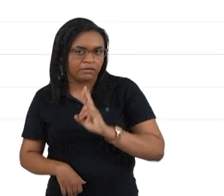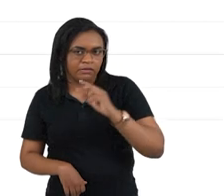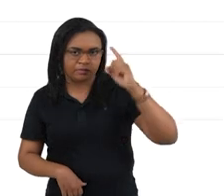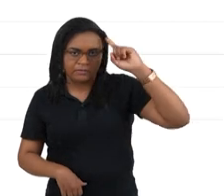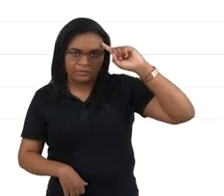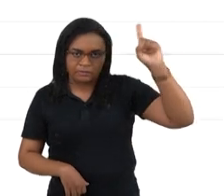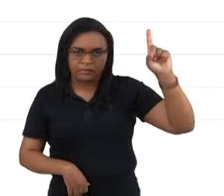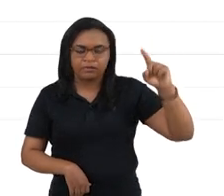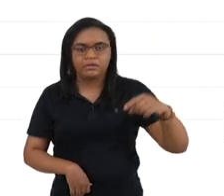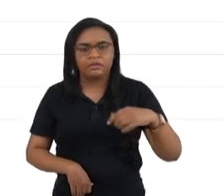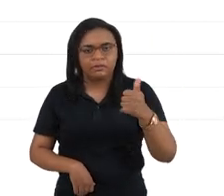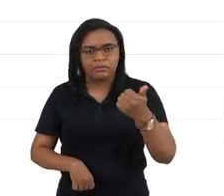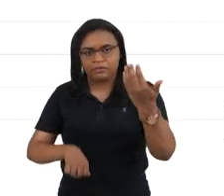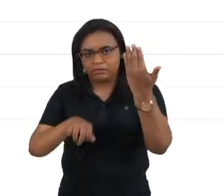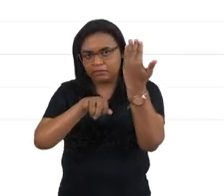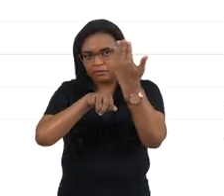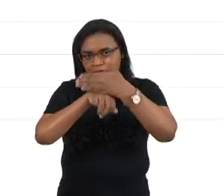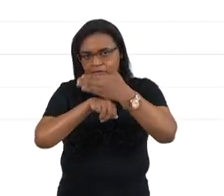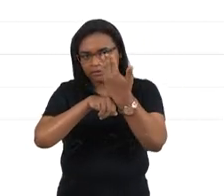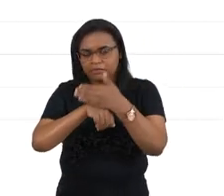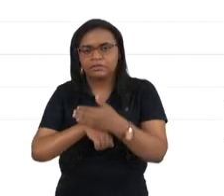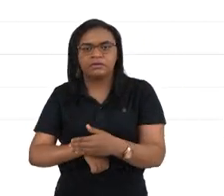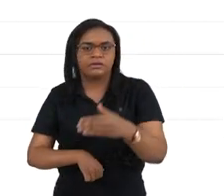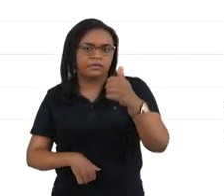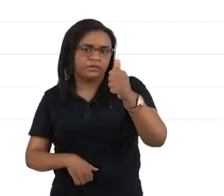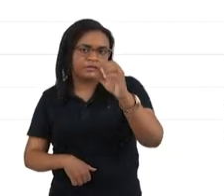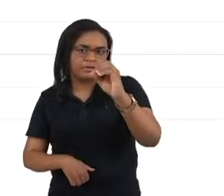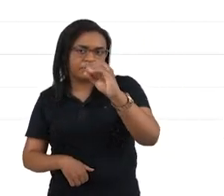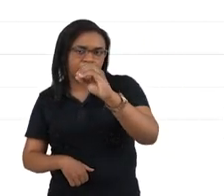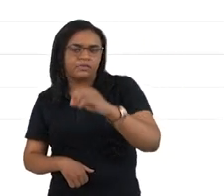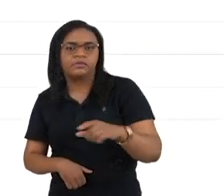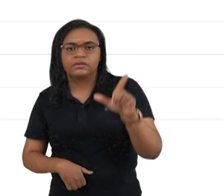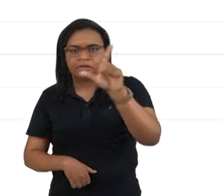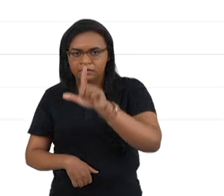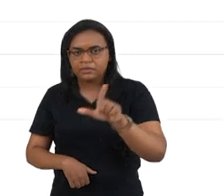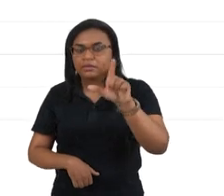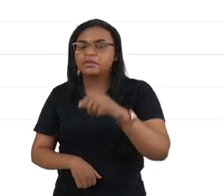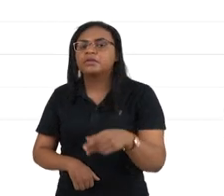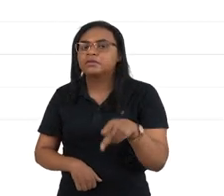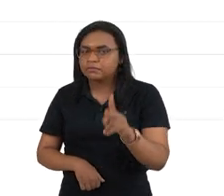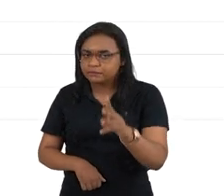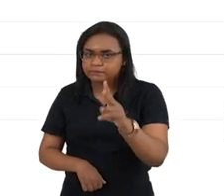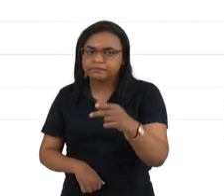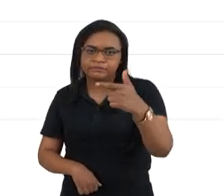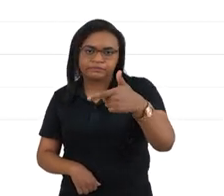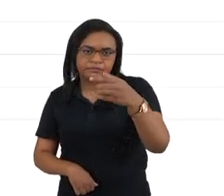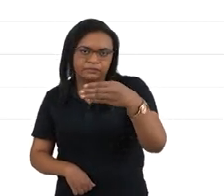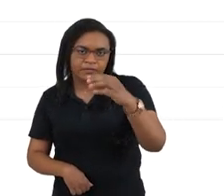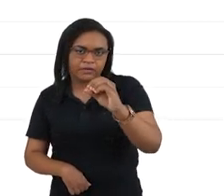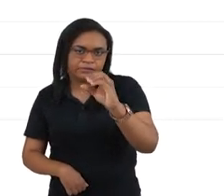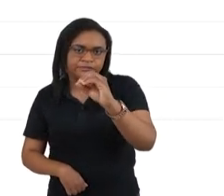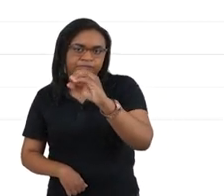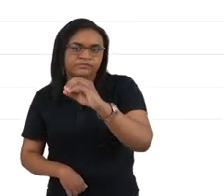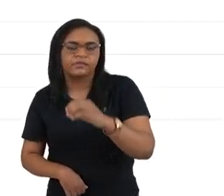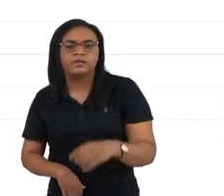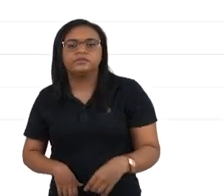táxi em 30 dias consome 100 mil litros de combustível. Esse mesmo táxi, para consumir 240 mil, vai trabalhar, vai rodar